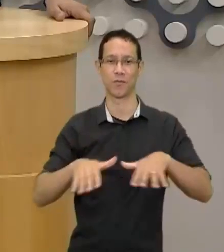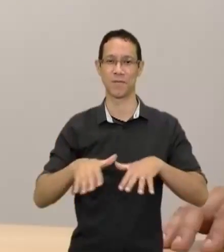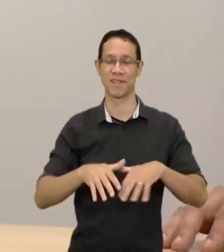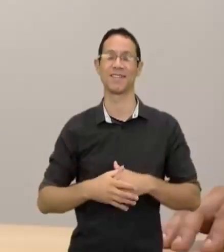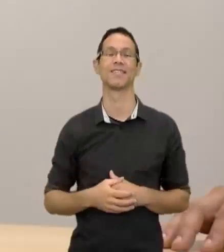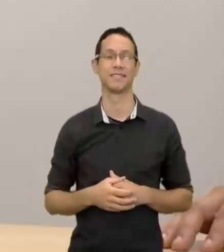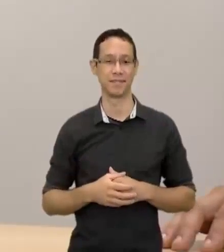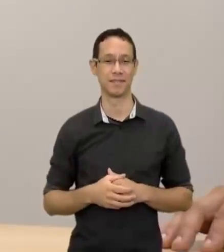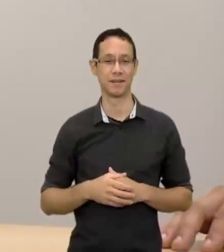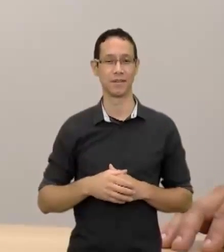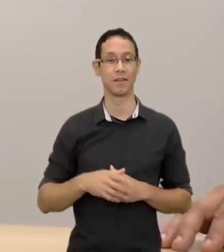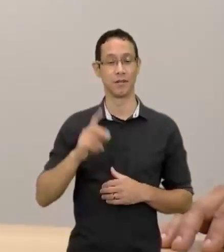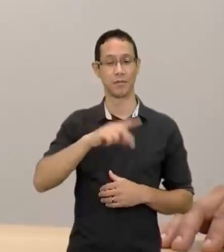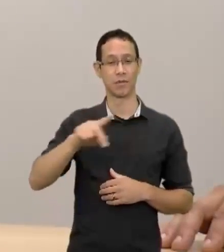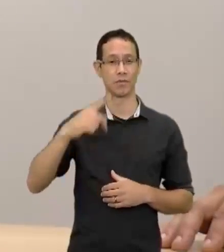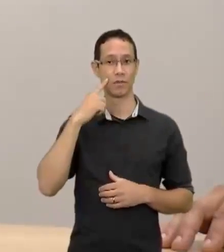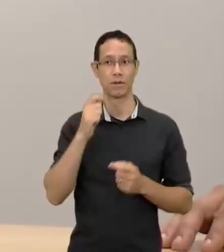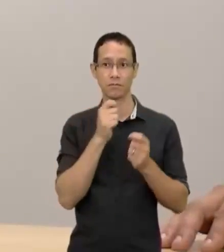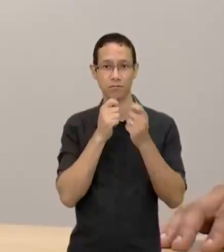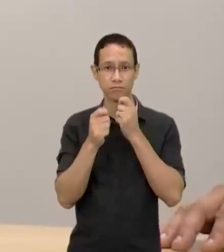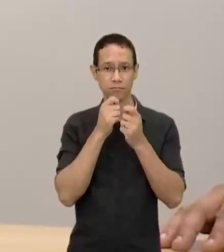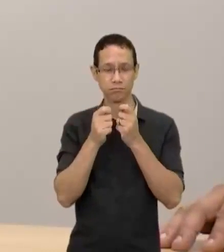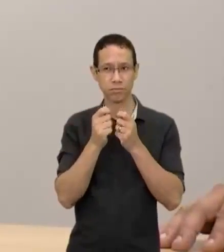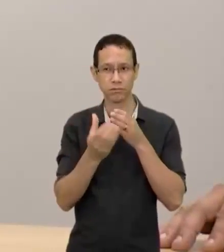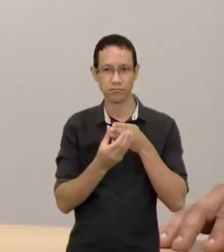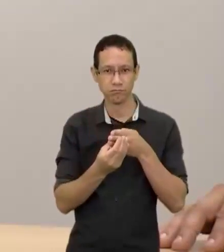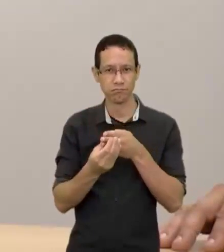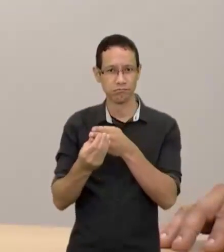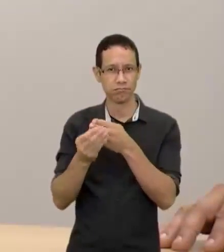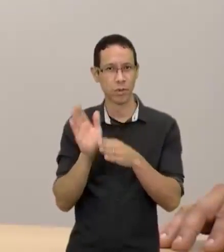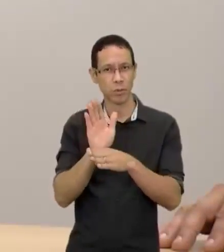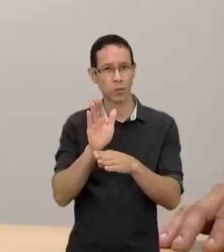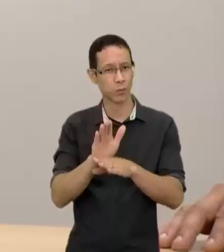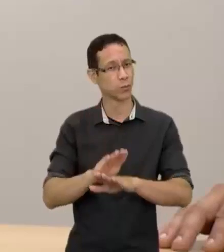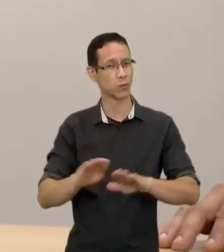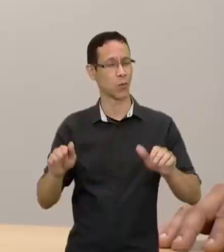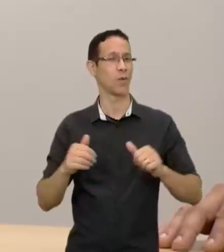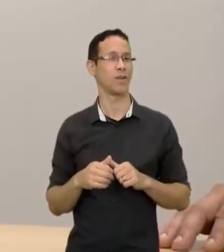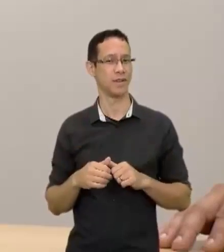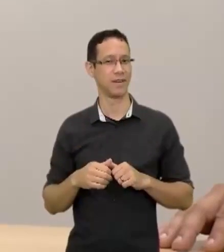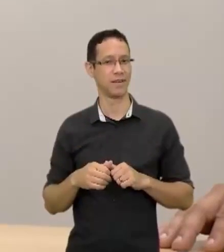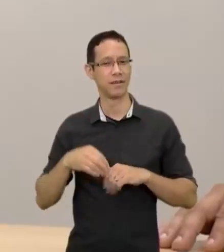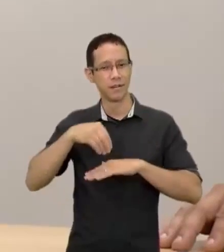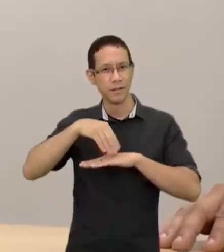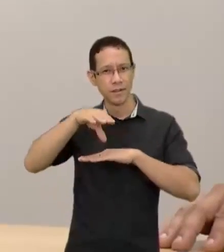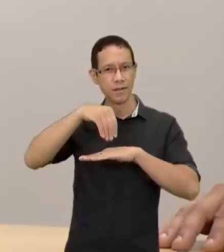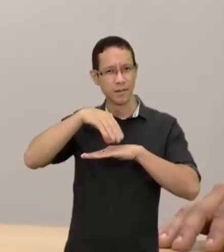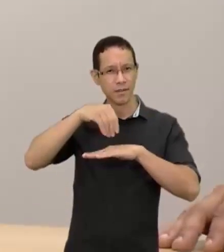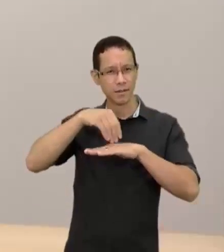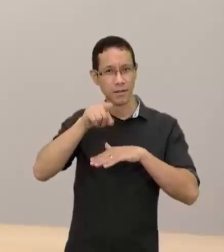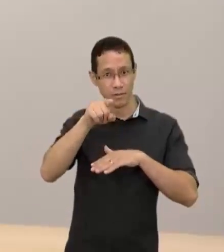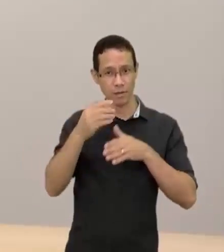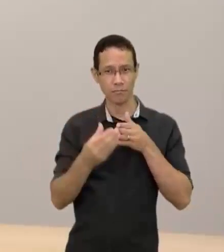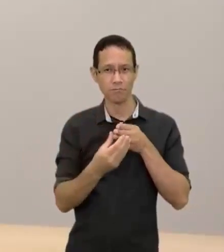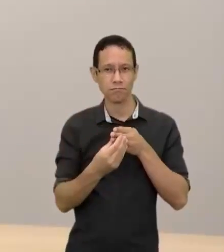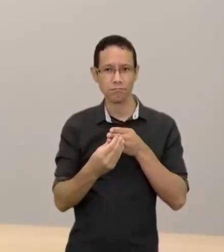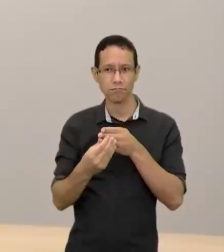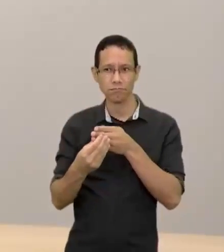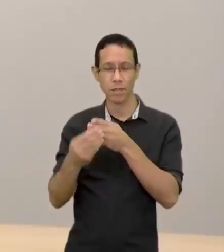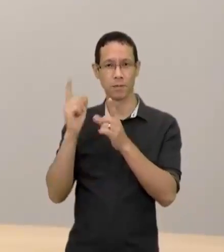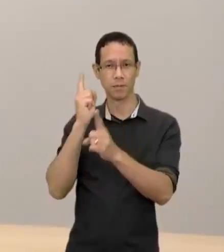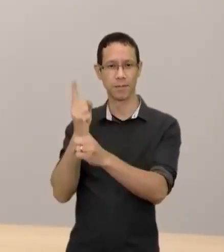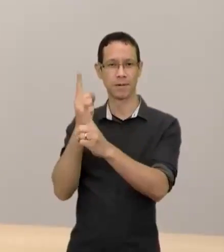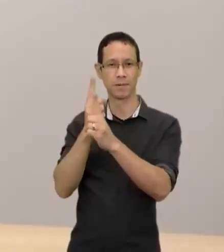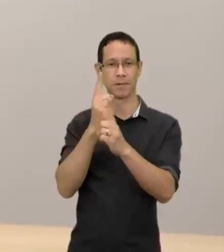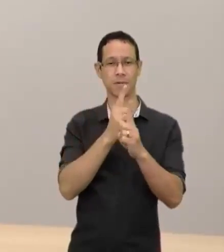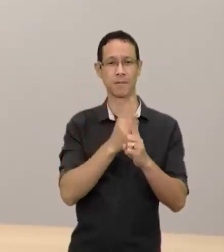o professor ele tem esse papel de mediador. Exato. Ele vai te dando o caminho, o norte para você descobrir,